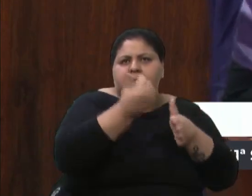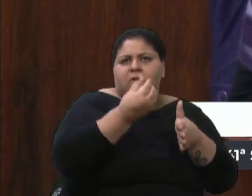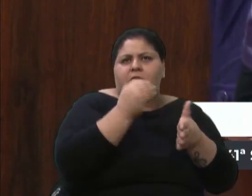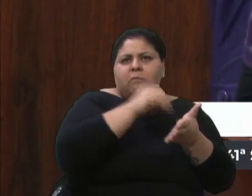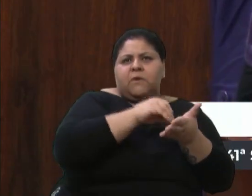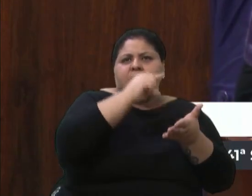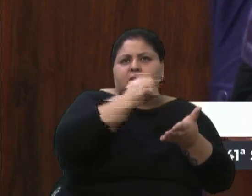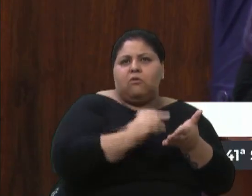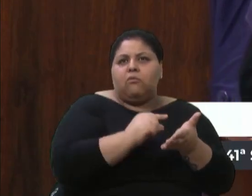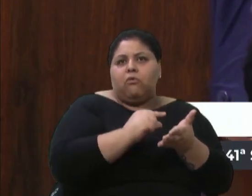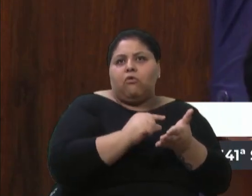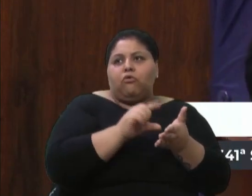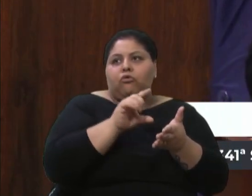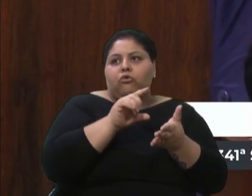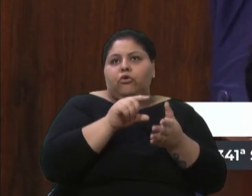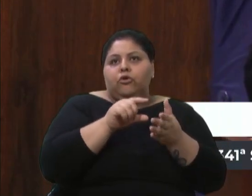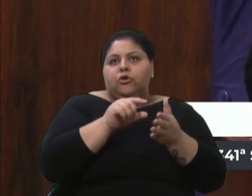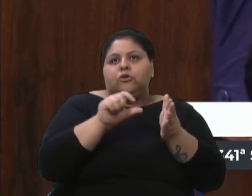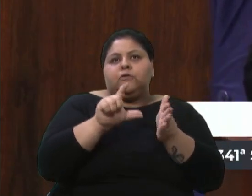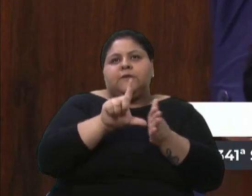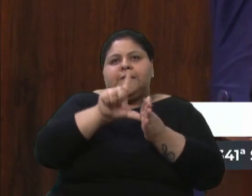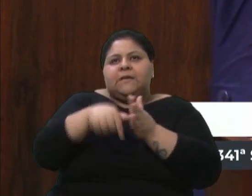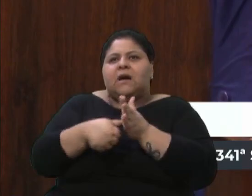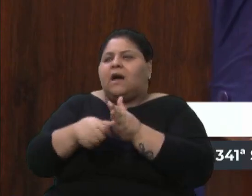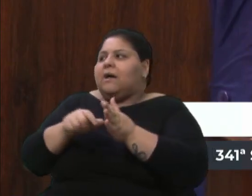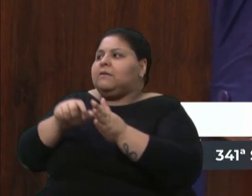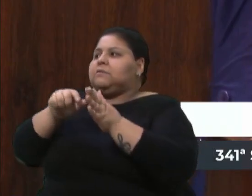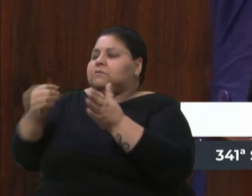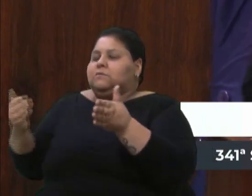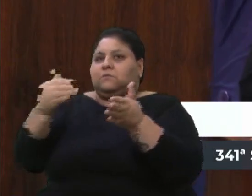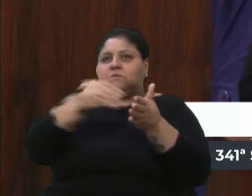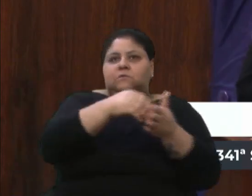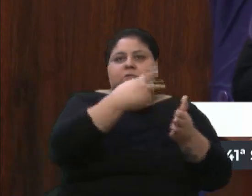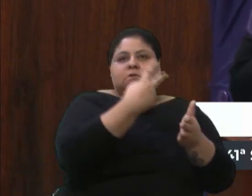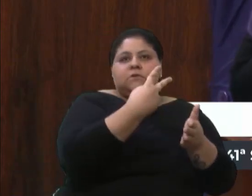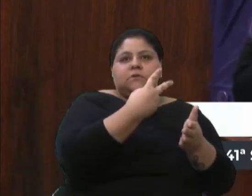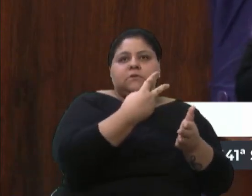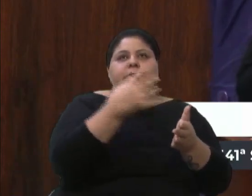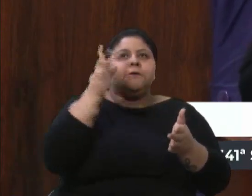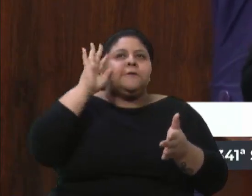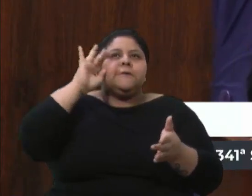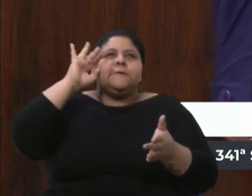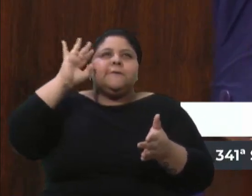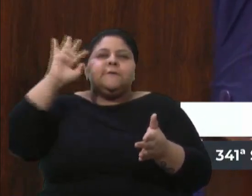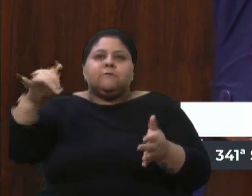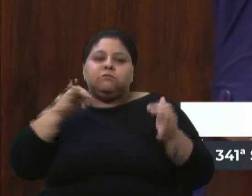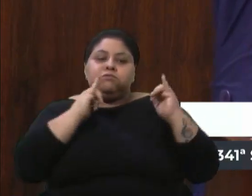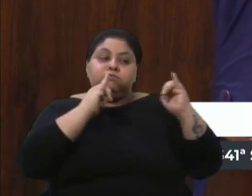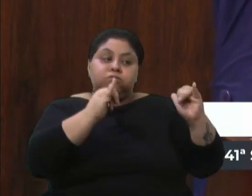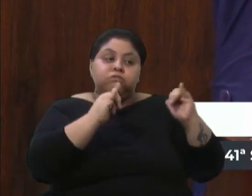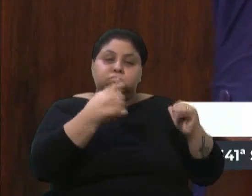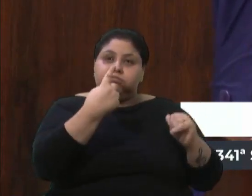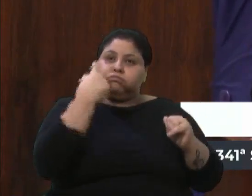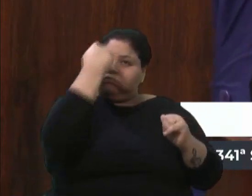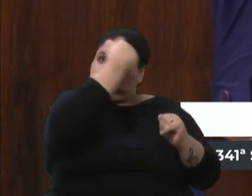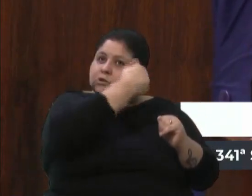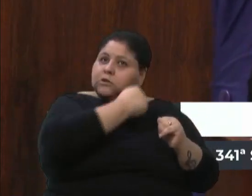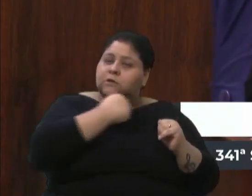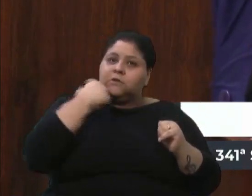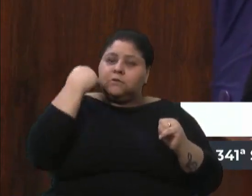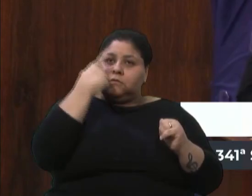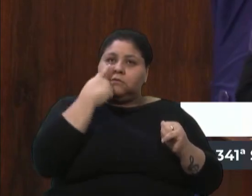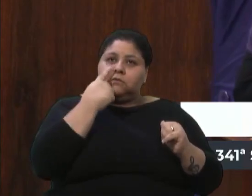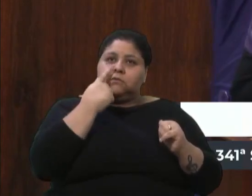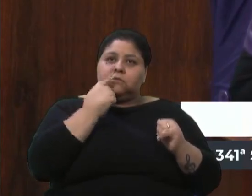segundo período. Imagina um ônibus que fica 1 hora circulando na